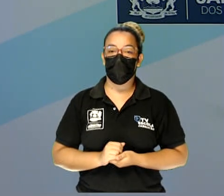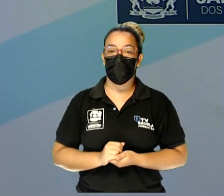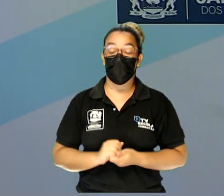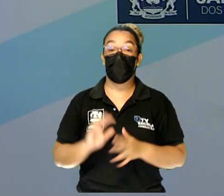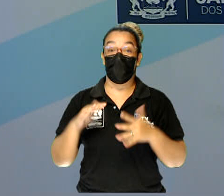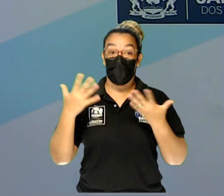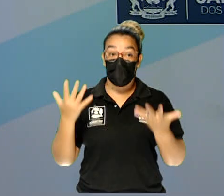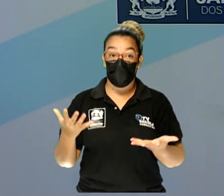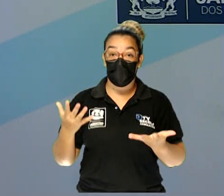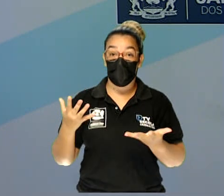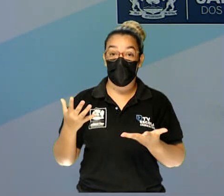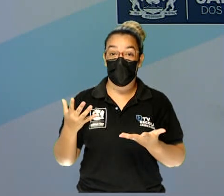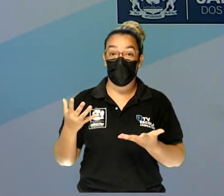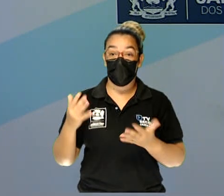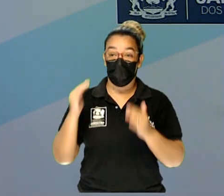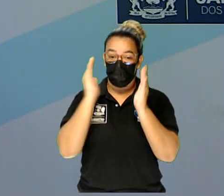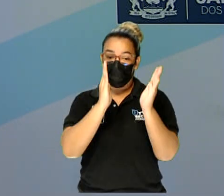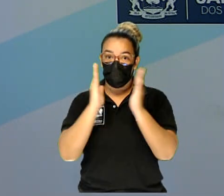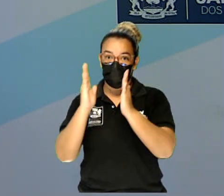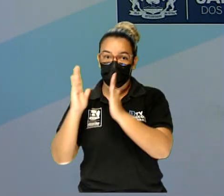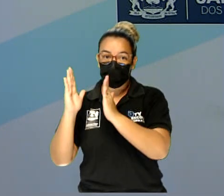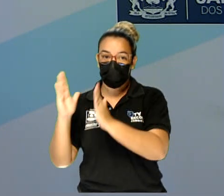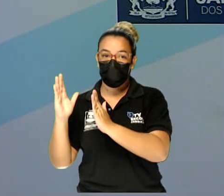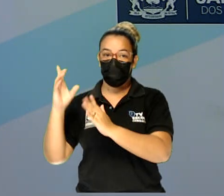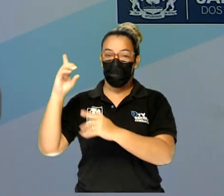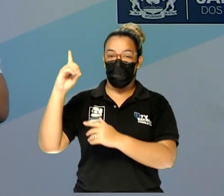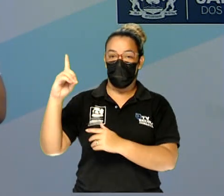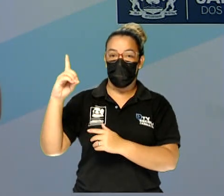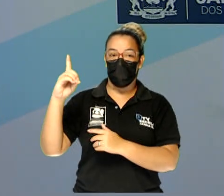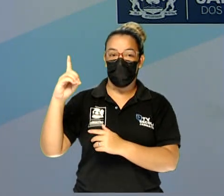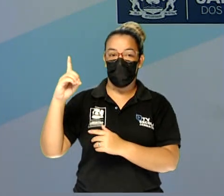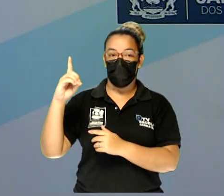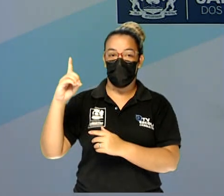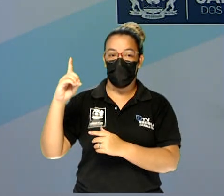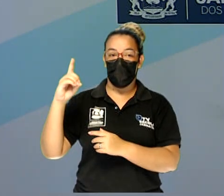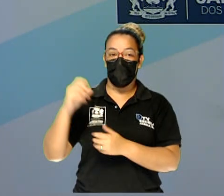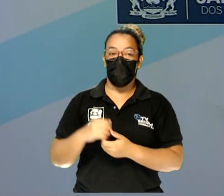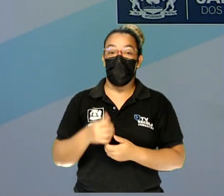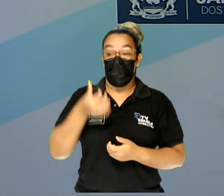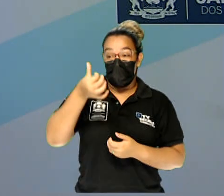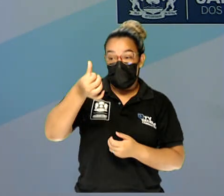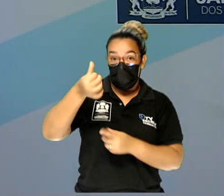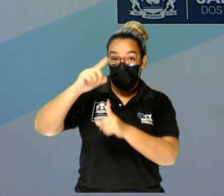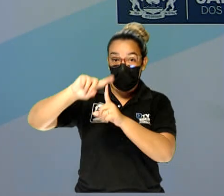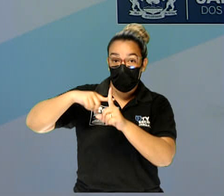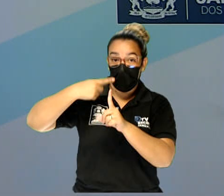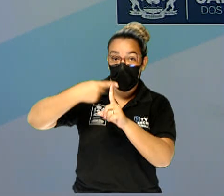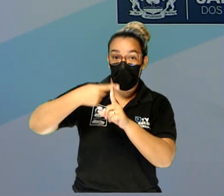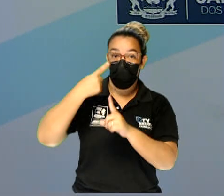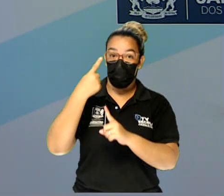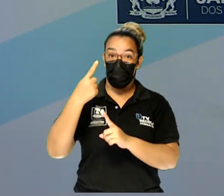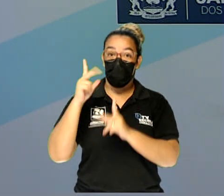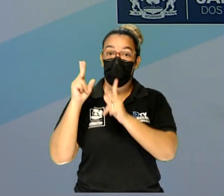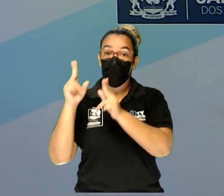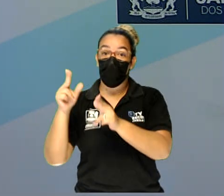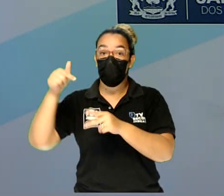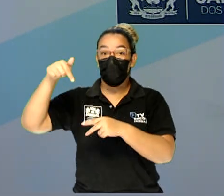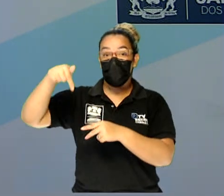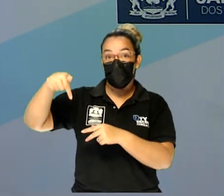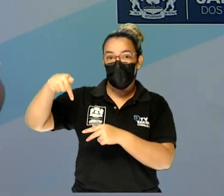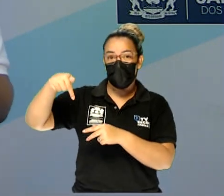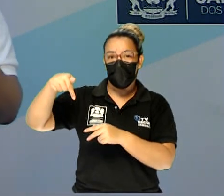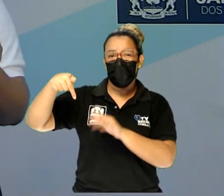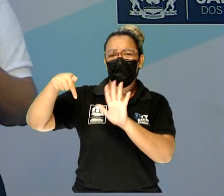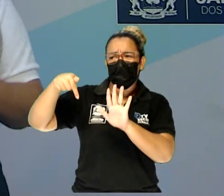Então, aqui, aliás, para a ordem da dezena. Então, tá aqui, 6 mais 1, 7. 7 mais 5